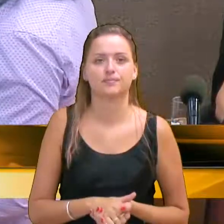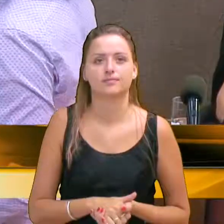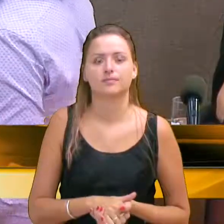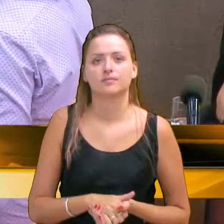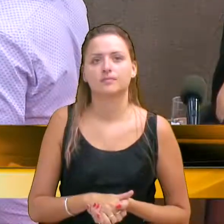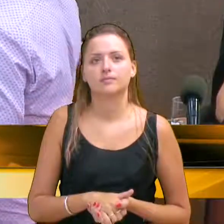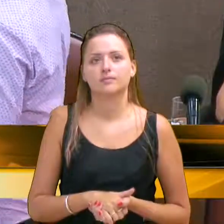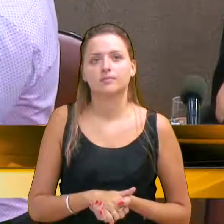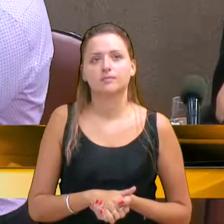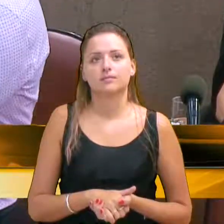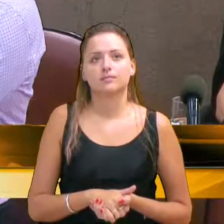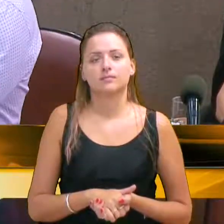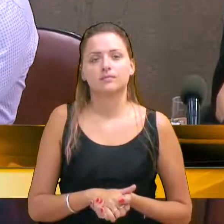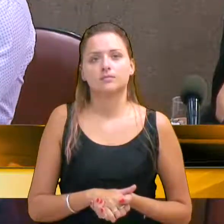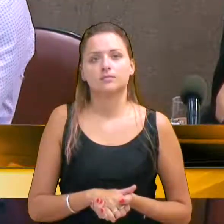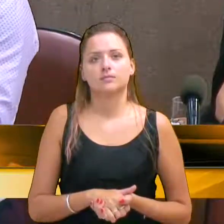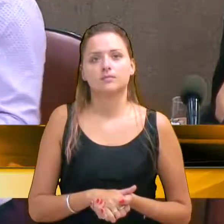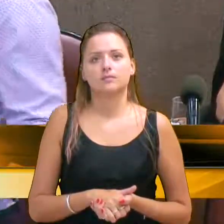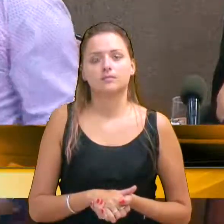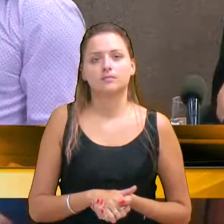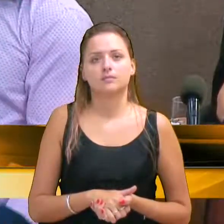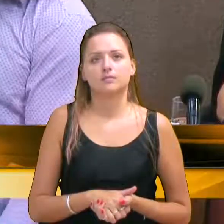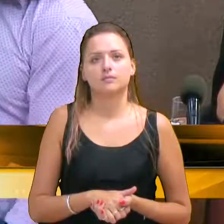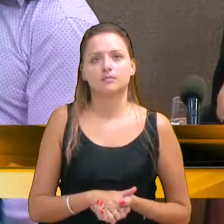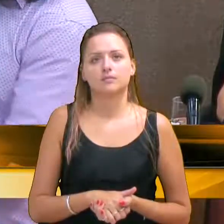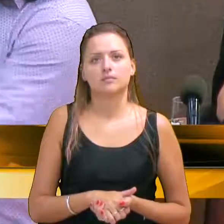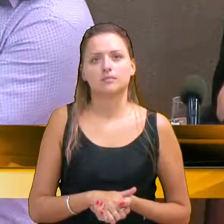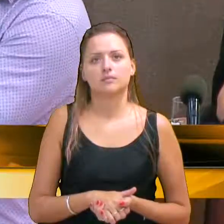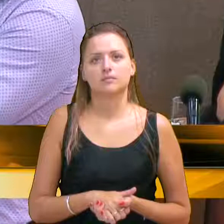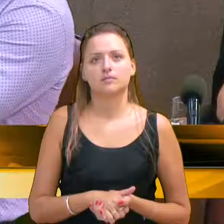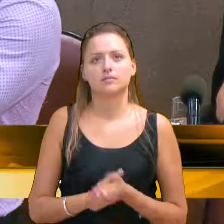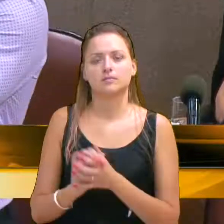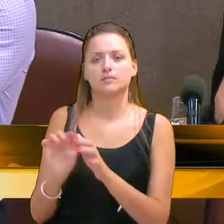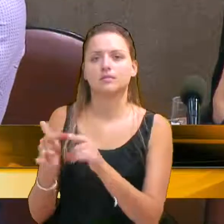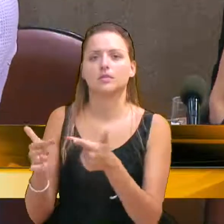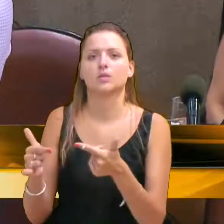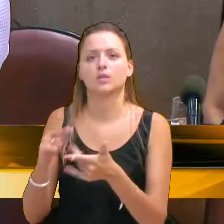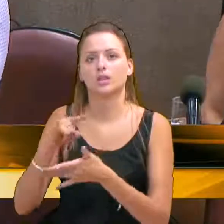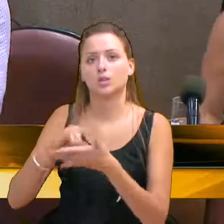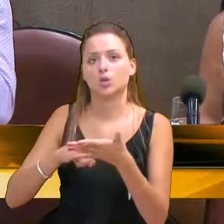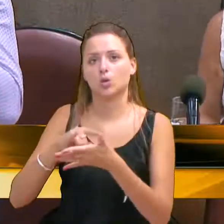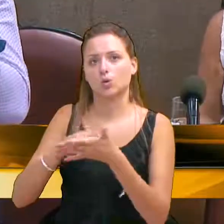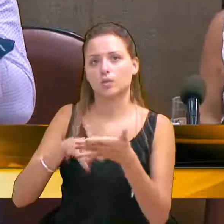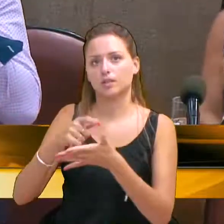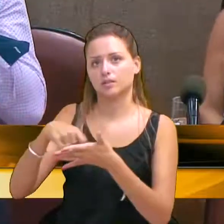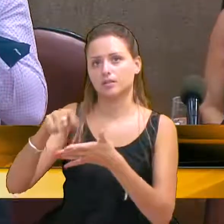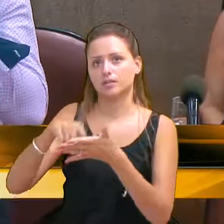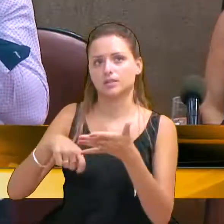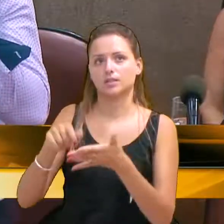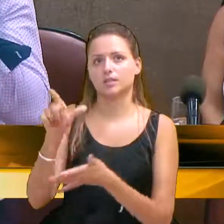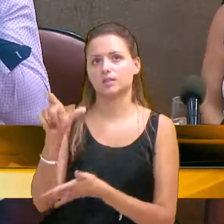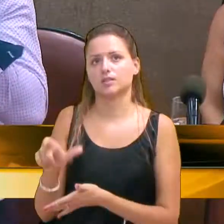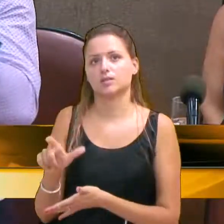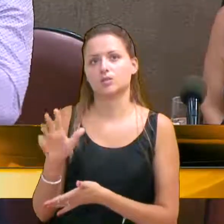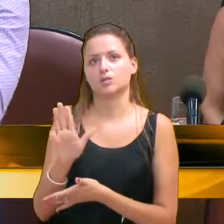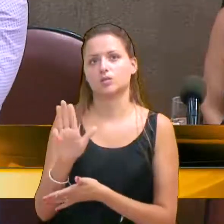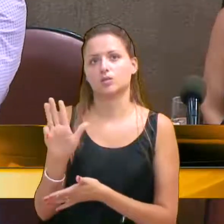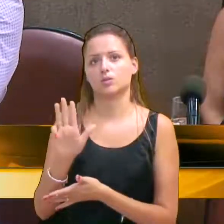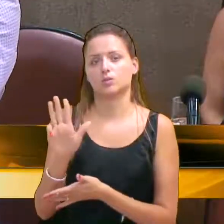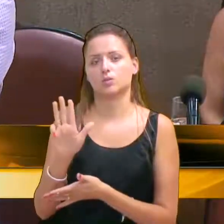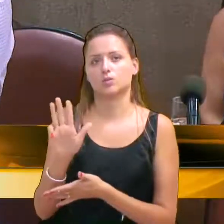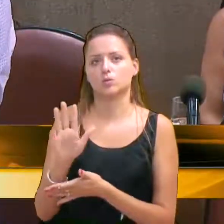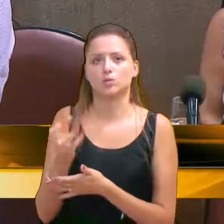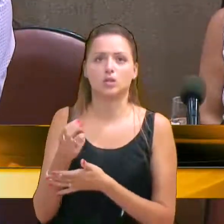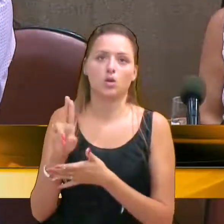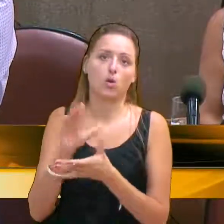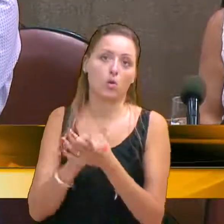Então... São 30 segundos, vereador Renato. Não tem o documento lá com a assinatura do Lula. ou da